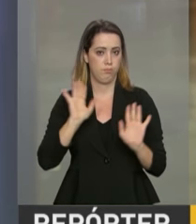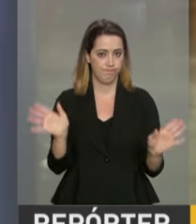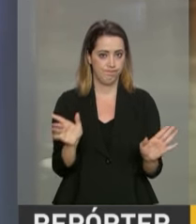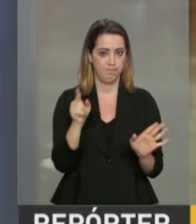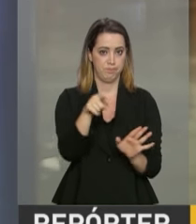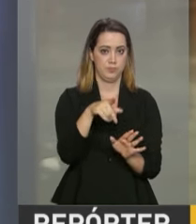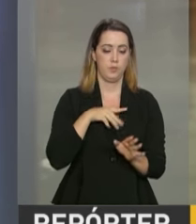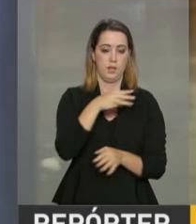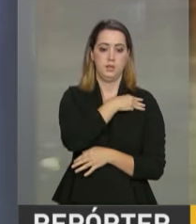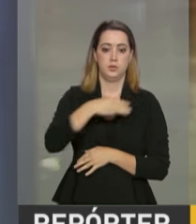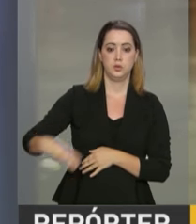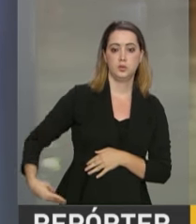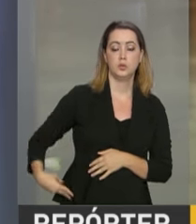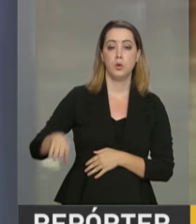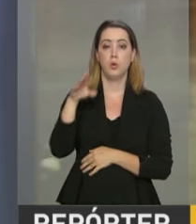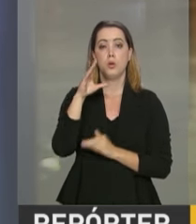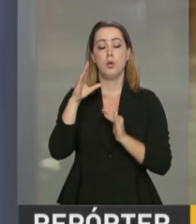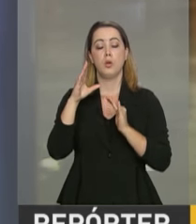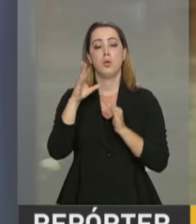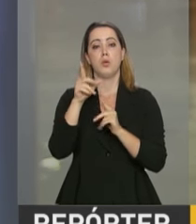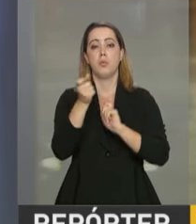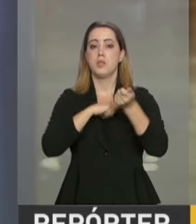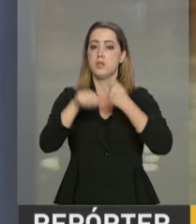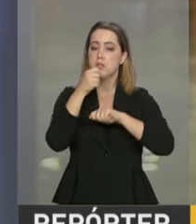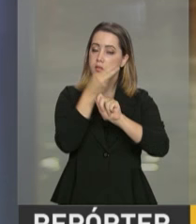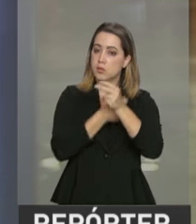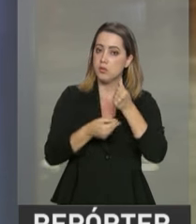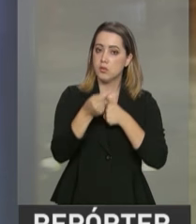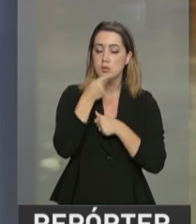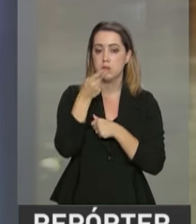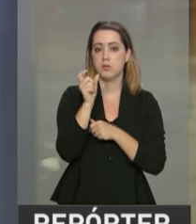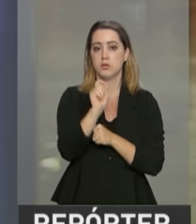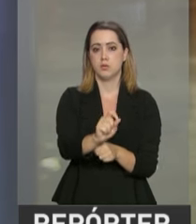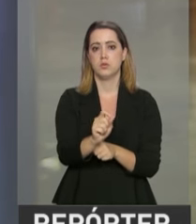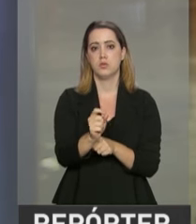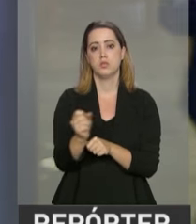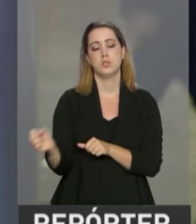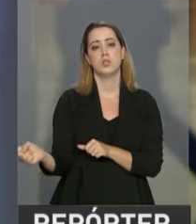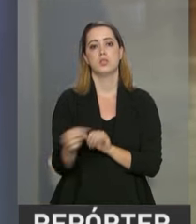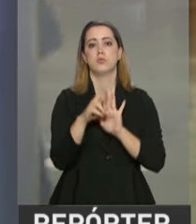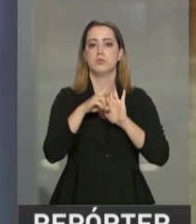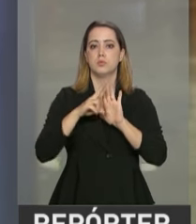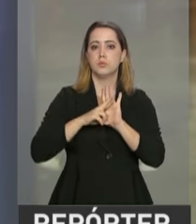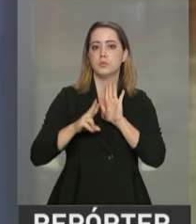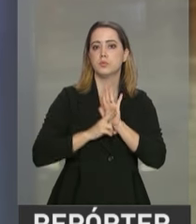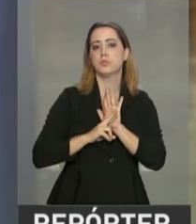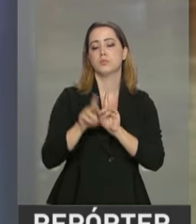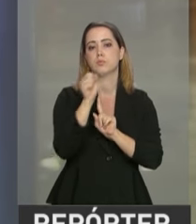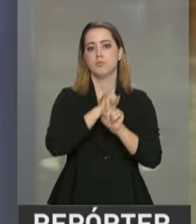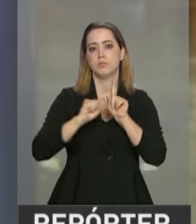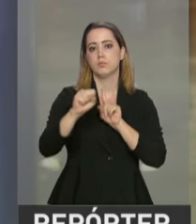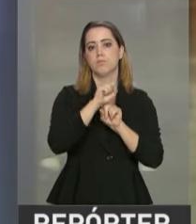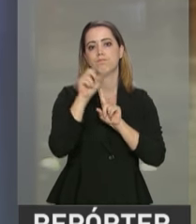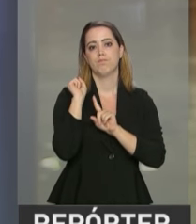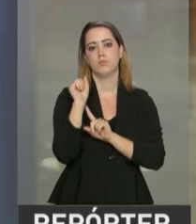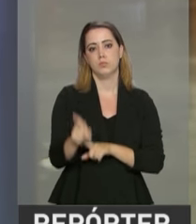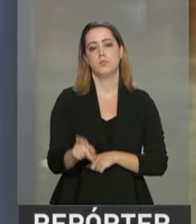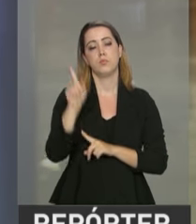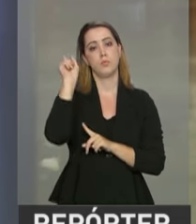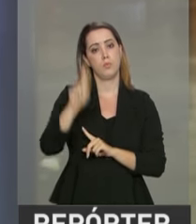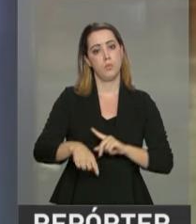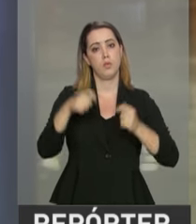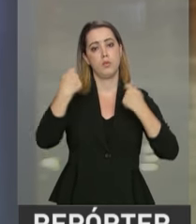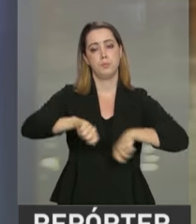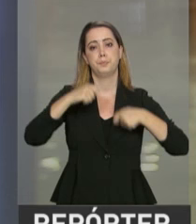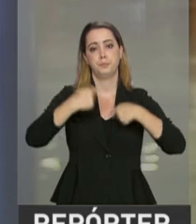o ministro da Fazenda, Henrique Meirelles, afirmou que a reforma da Previdência Social é uma